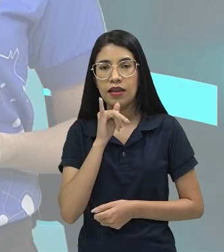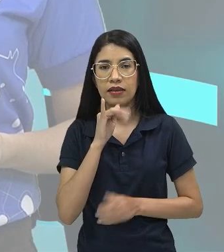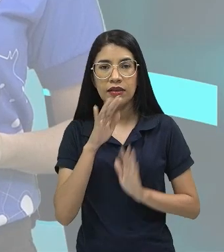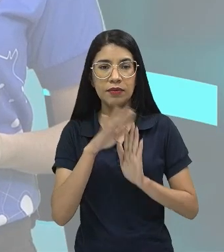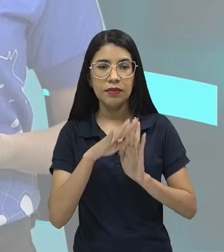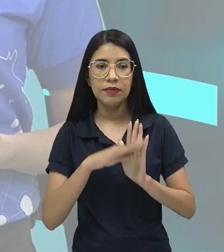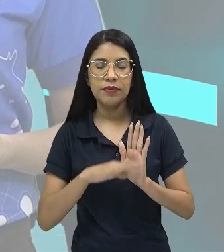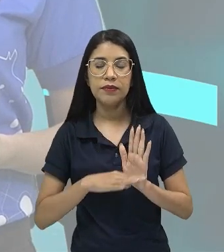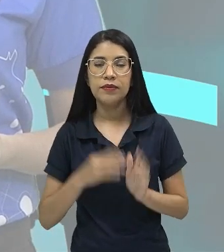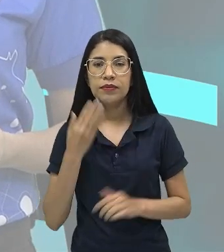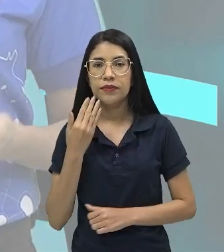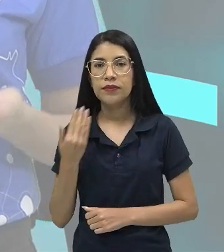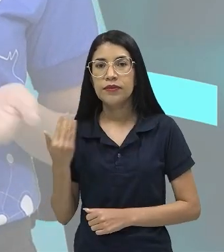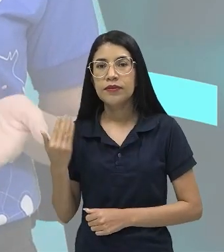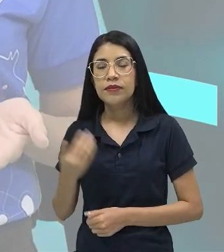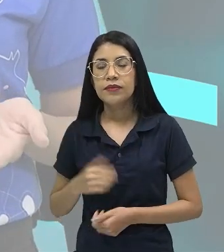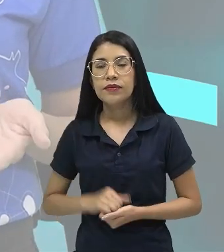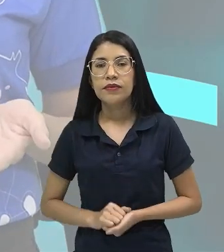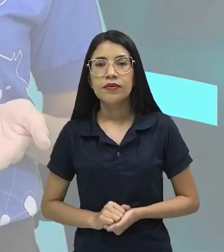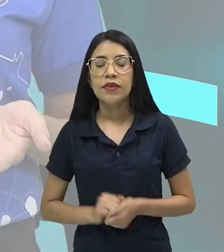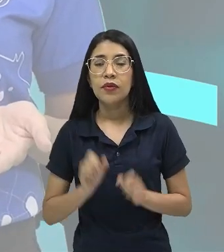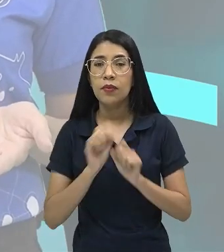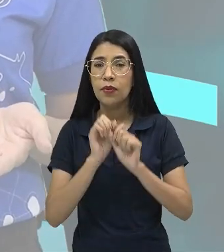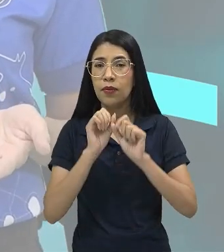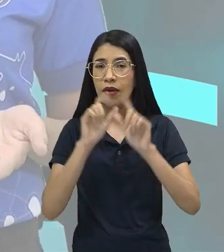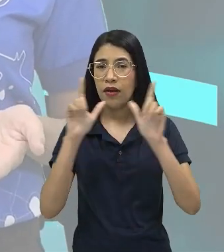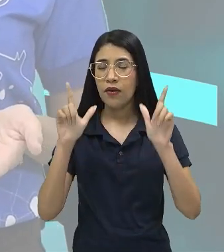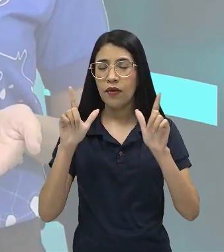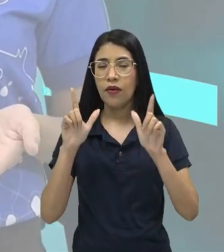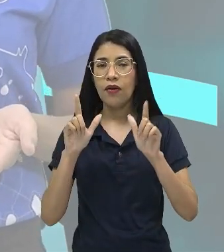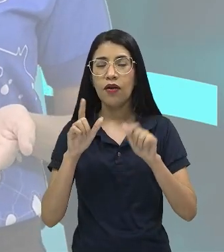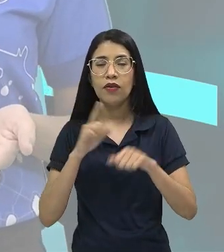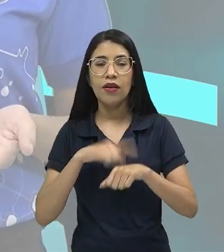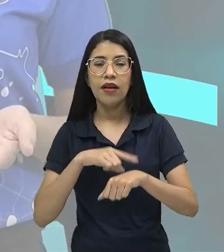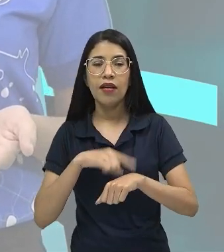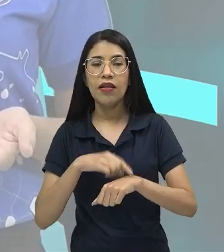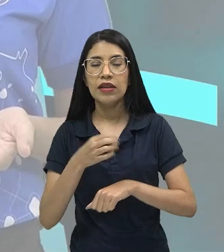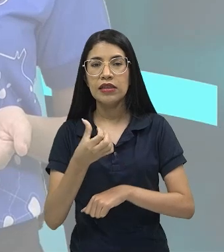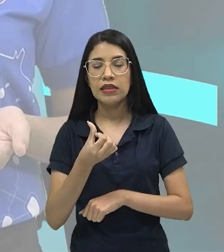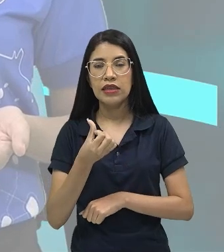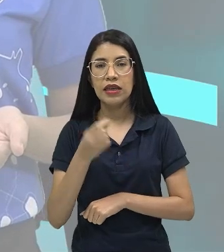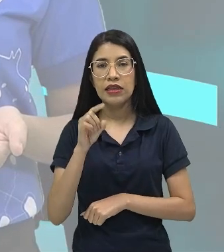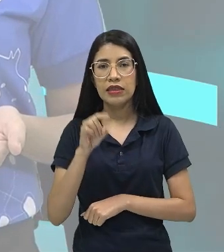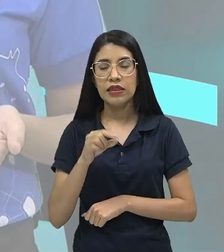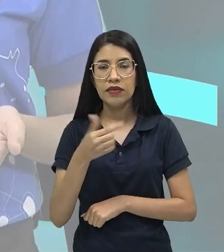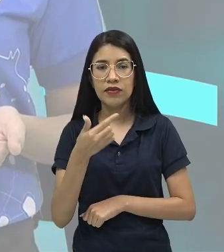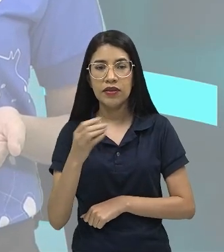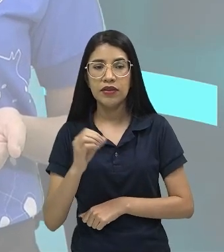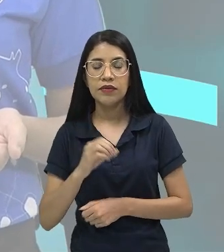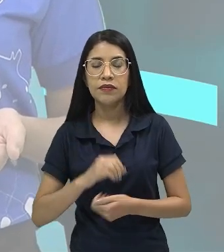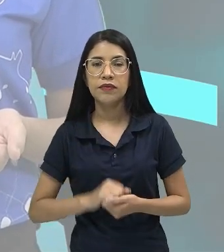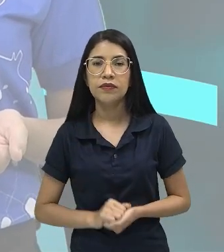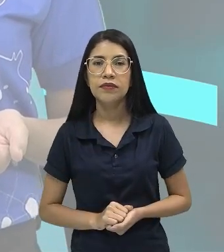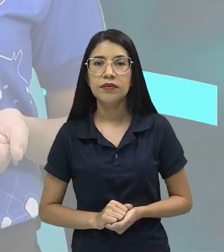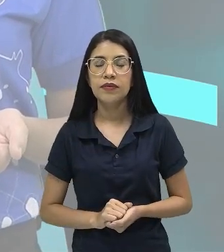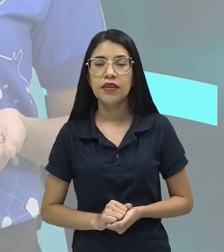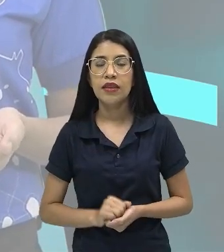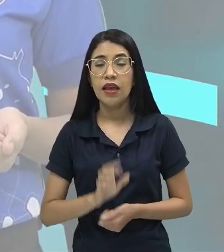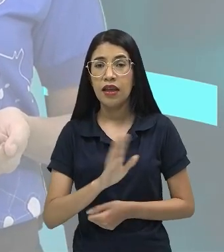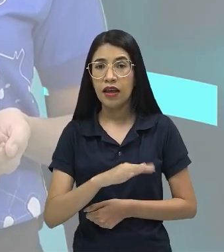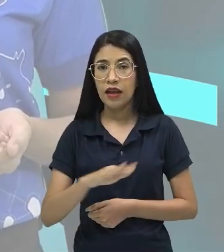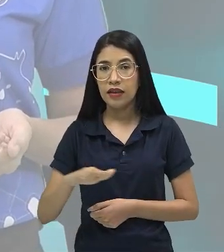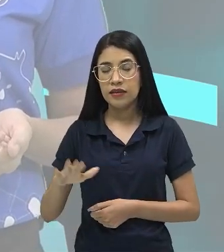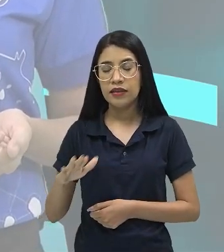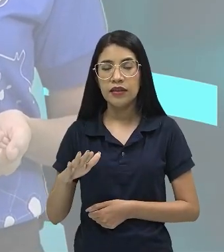wake up at 6:20. Então, eu acordo às 6h20. The children have breakfast at 7. As crianças,